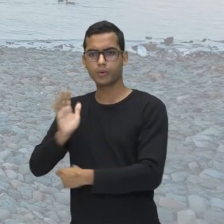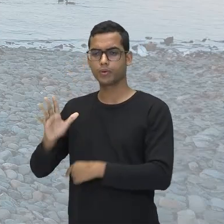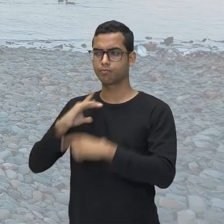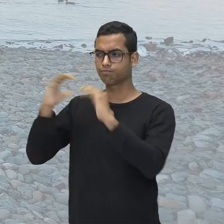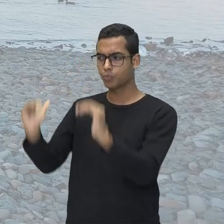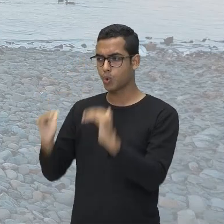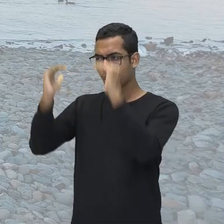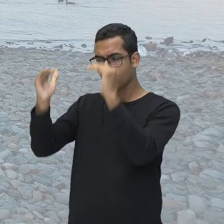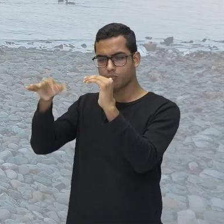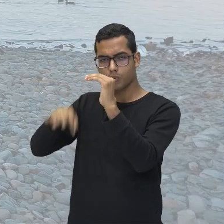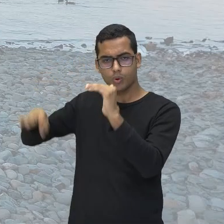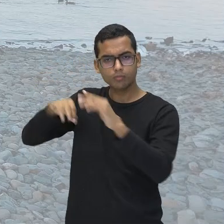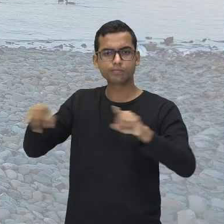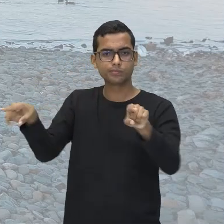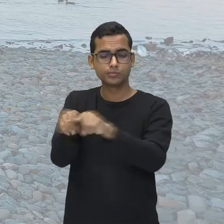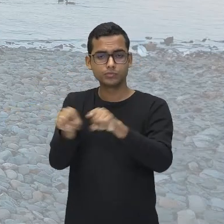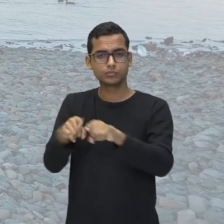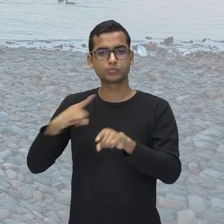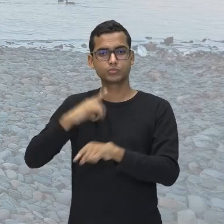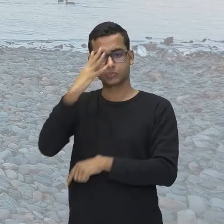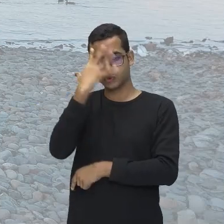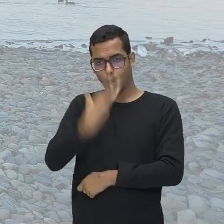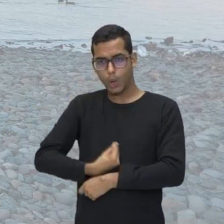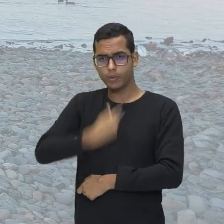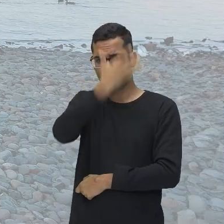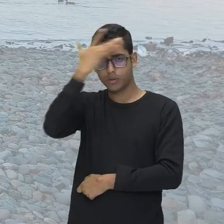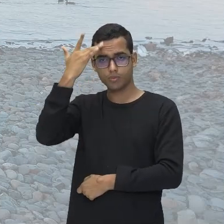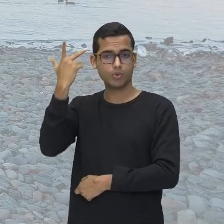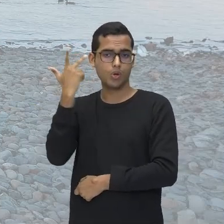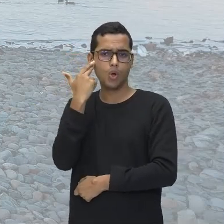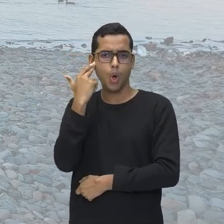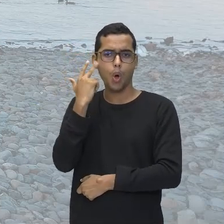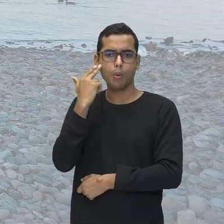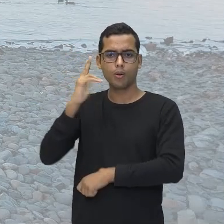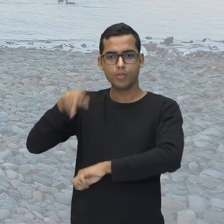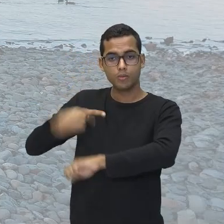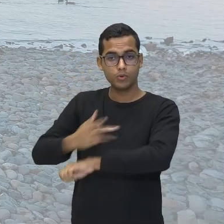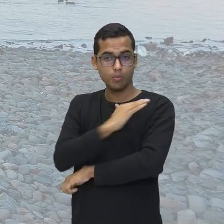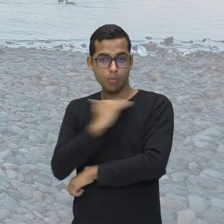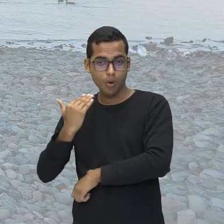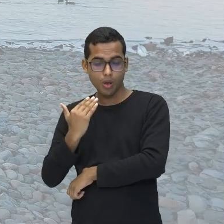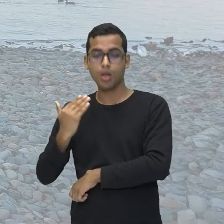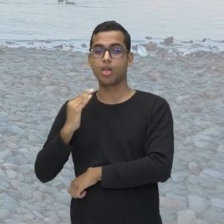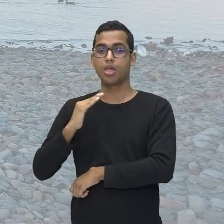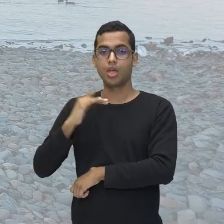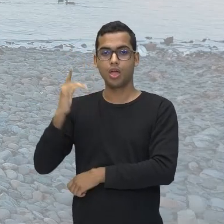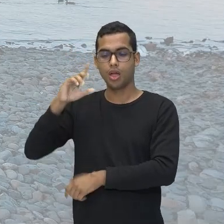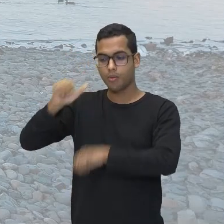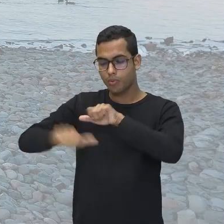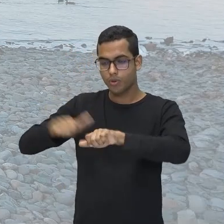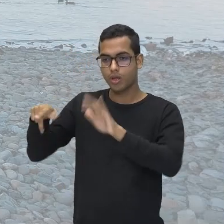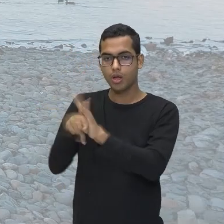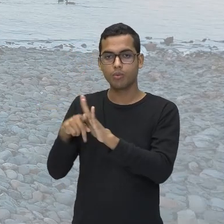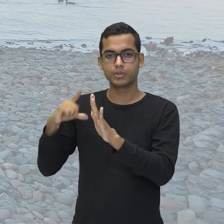ou espíritos de pessoas comuns que ganham este privilégio de se tornarem